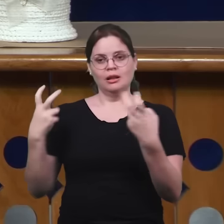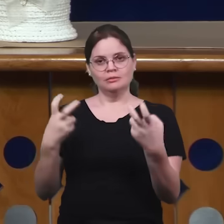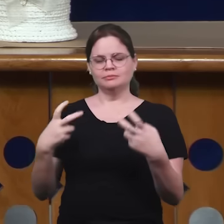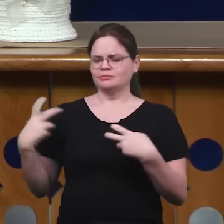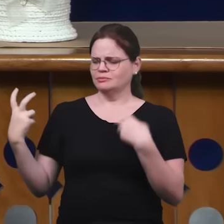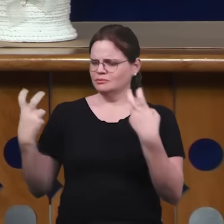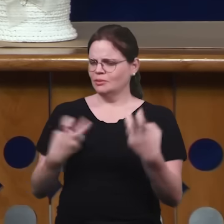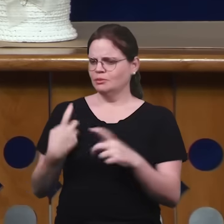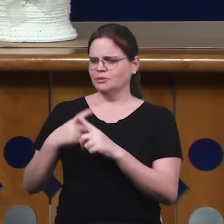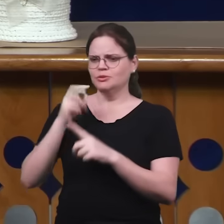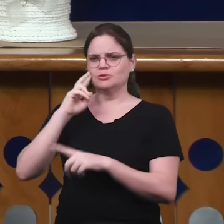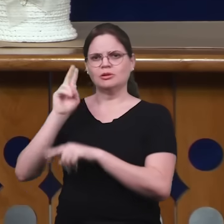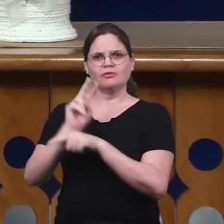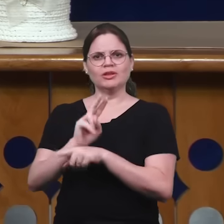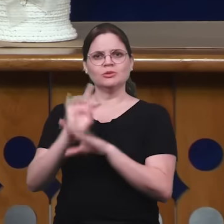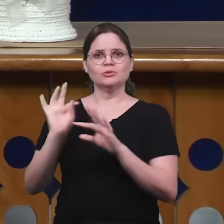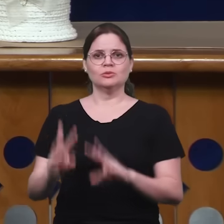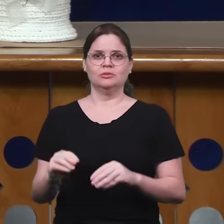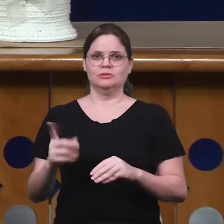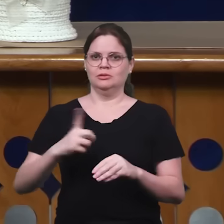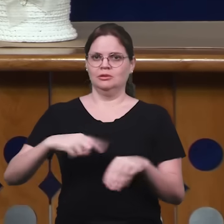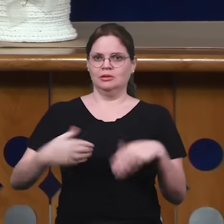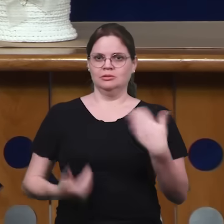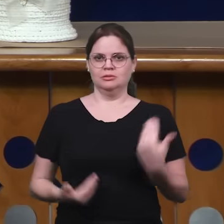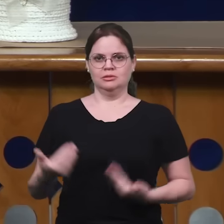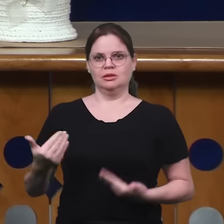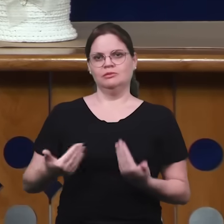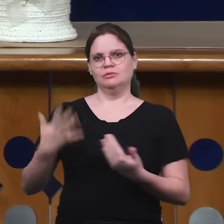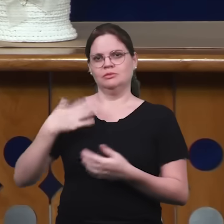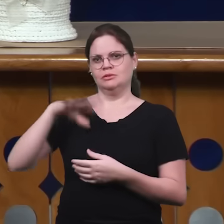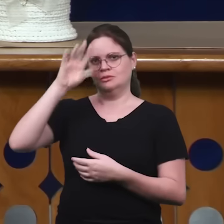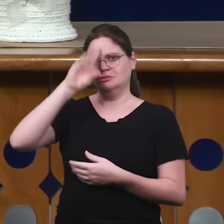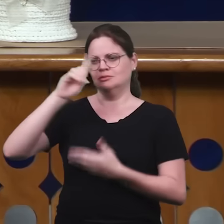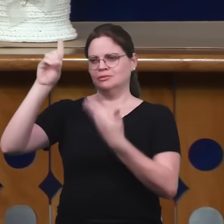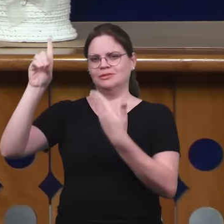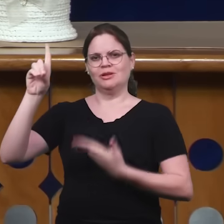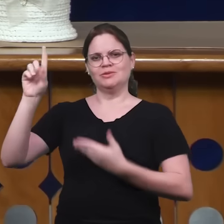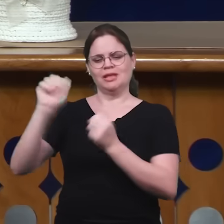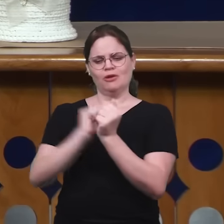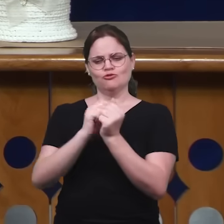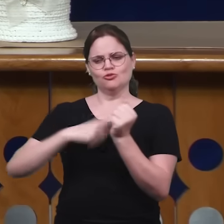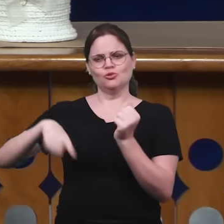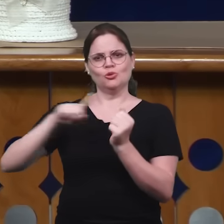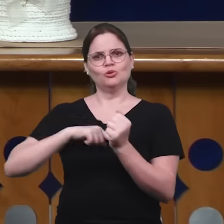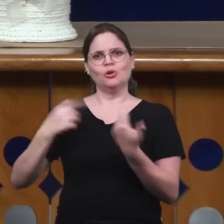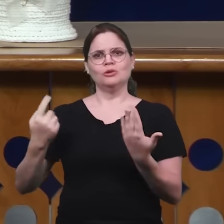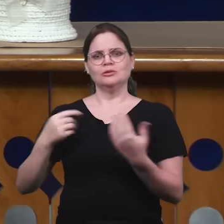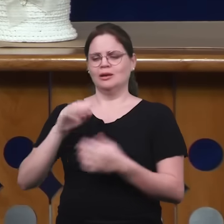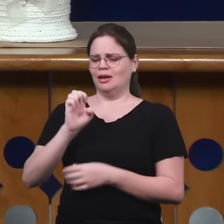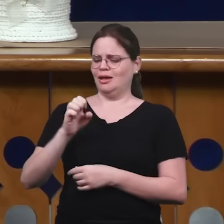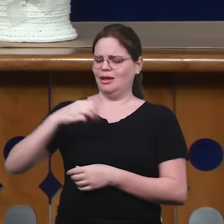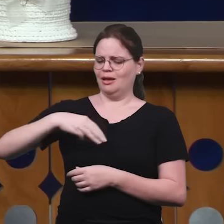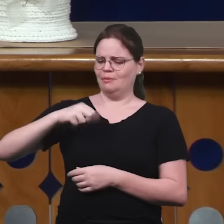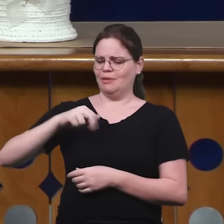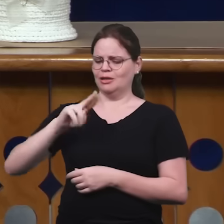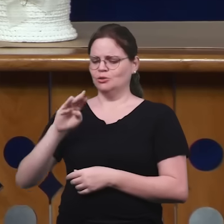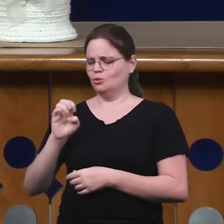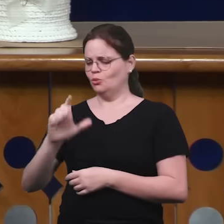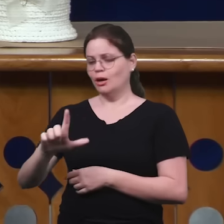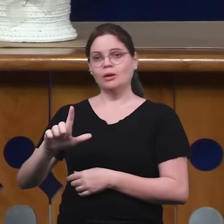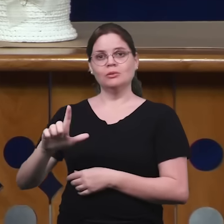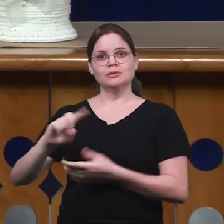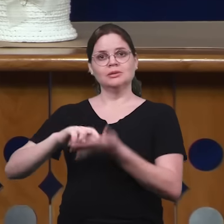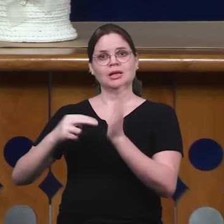enquanto está perto. Nós temos servido um Deus que é conhecido como Emanuel, Deus conosco, é o Deus que